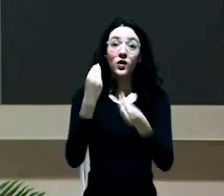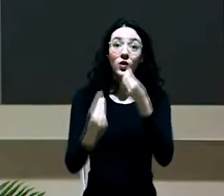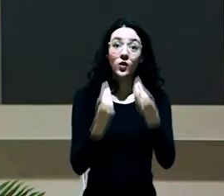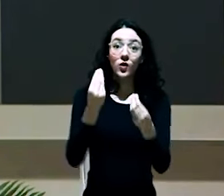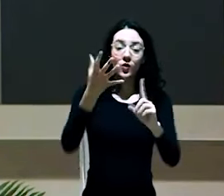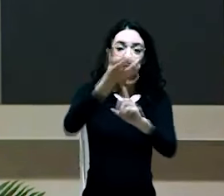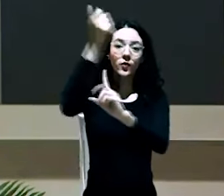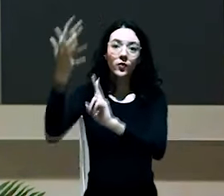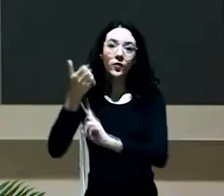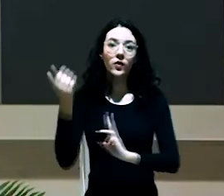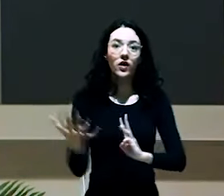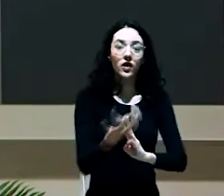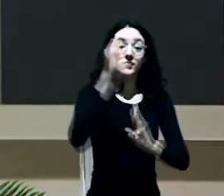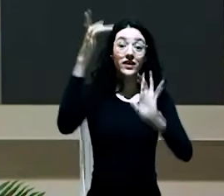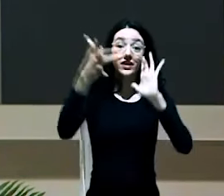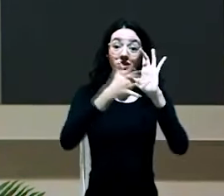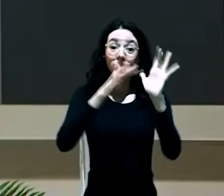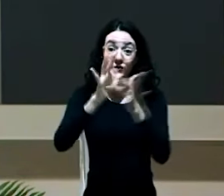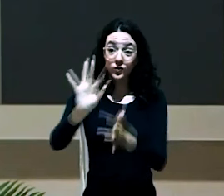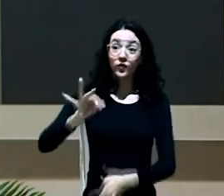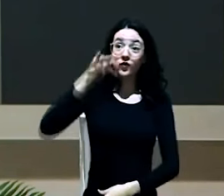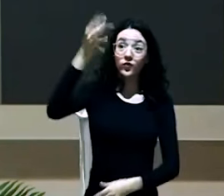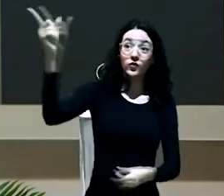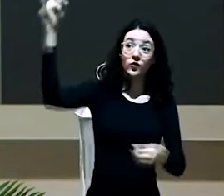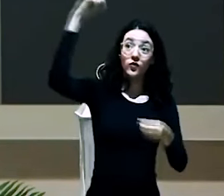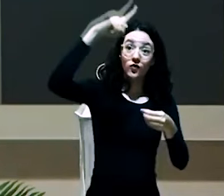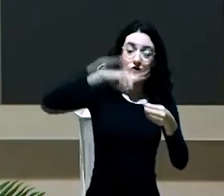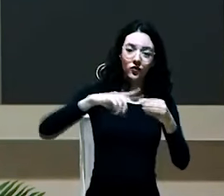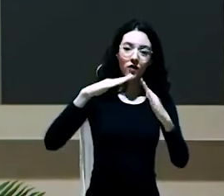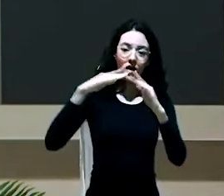estava: Jesus veio levar a igreja para o céu.